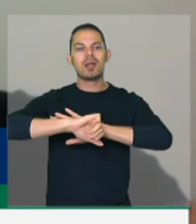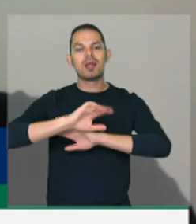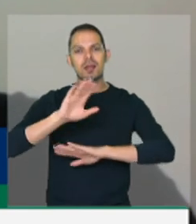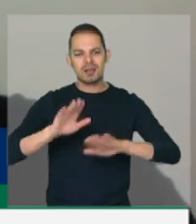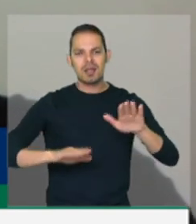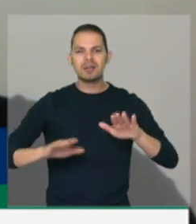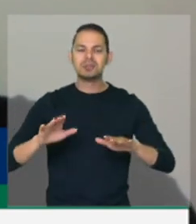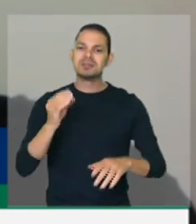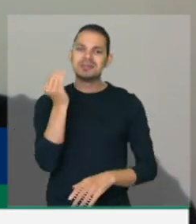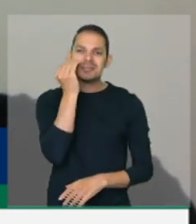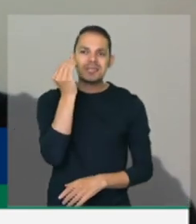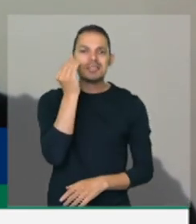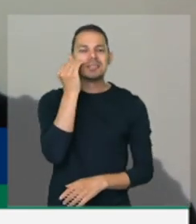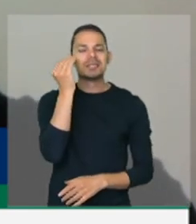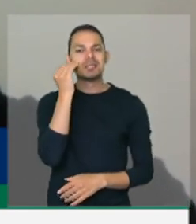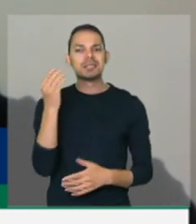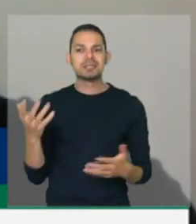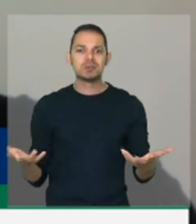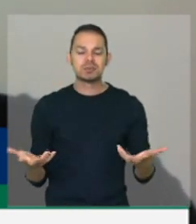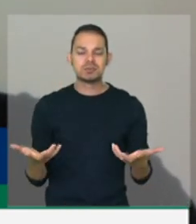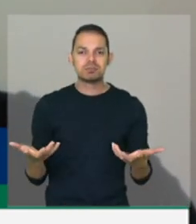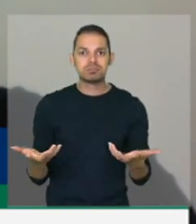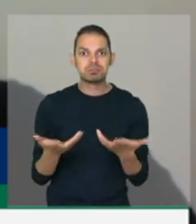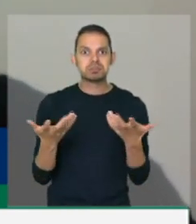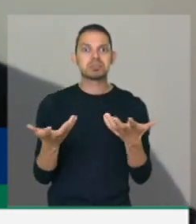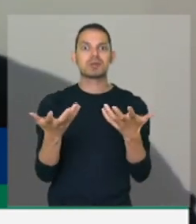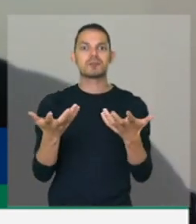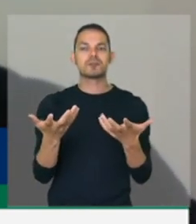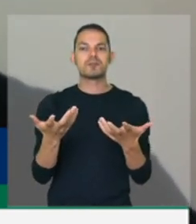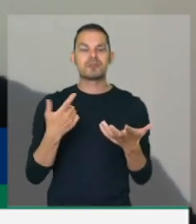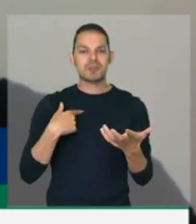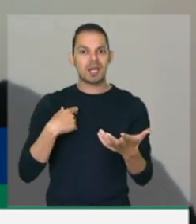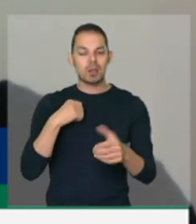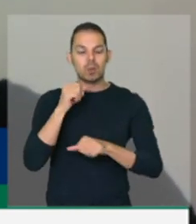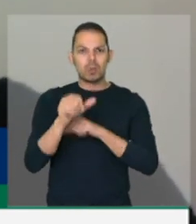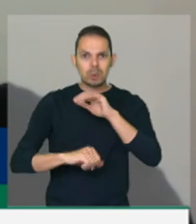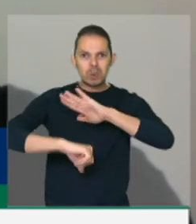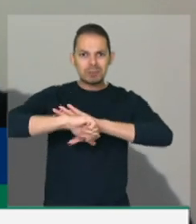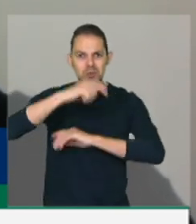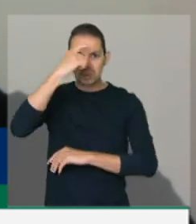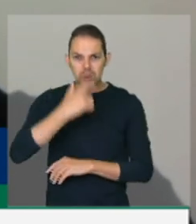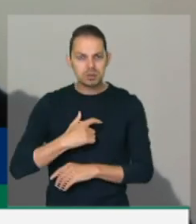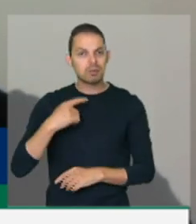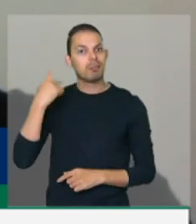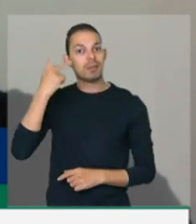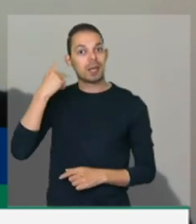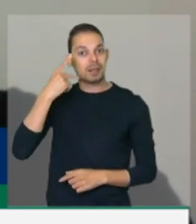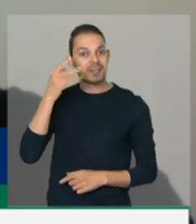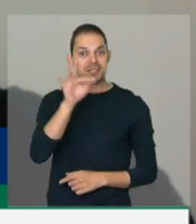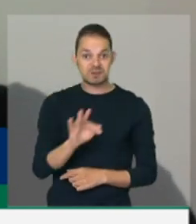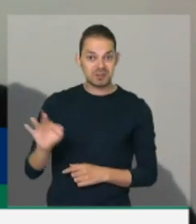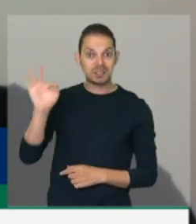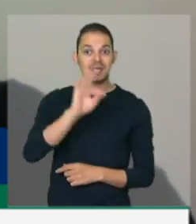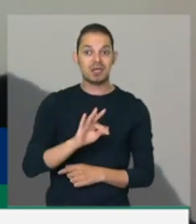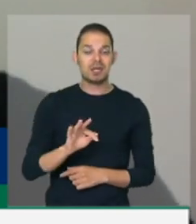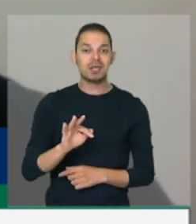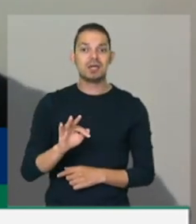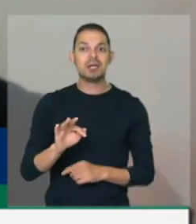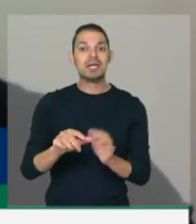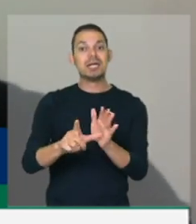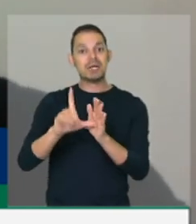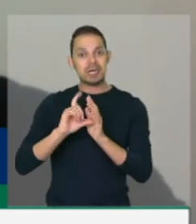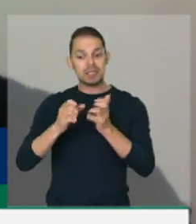tentando levantar um tipo de narrativa para que eu me torne um criminoso, como parlamentar federal. Já me